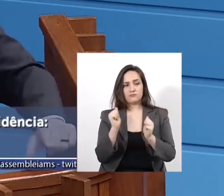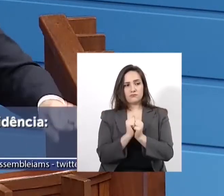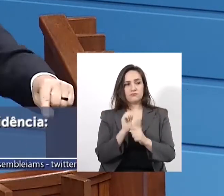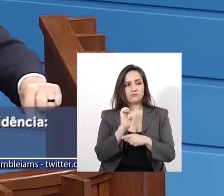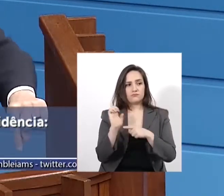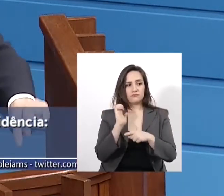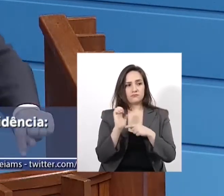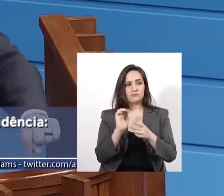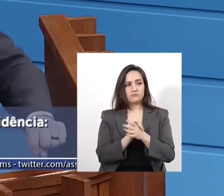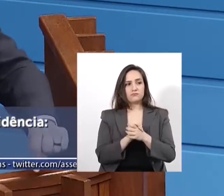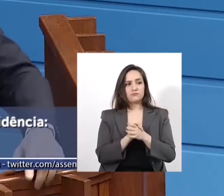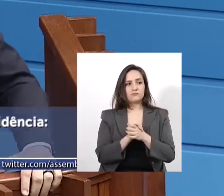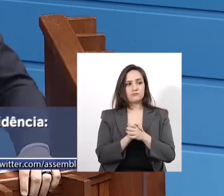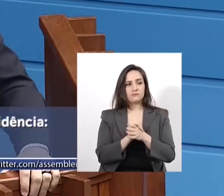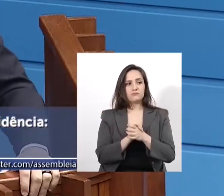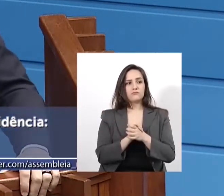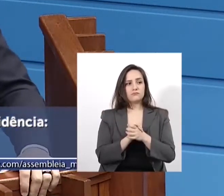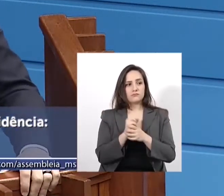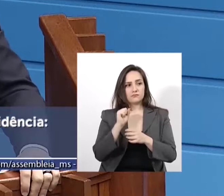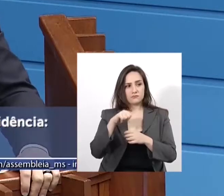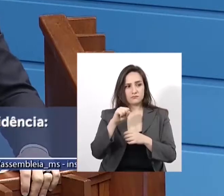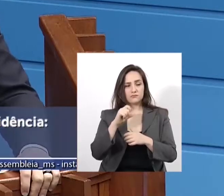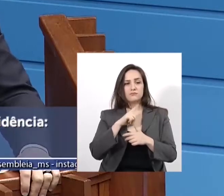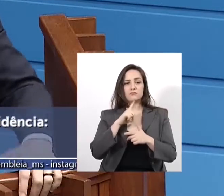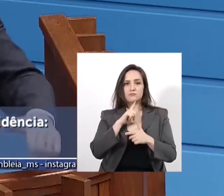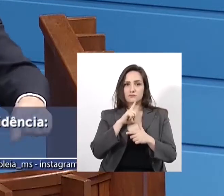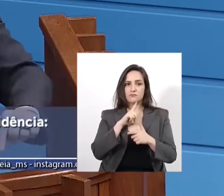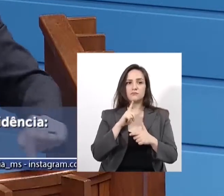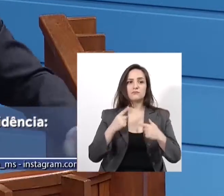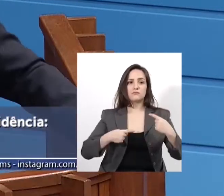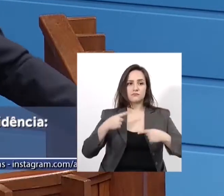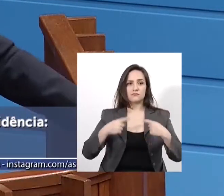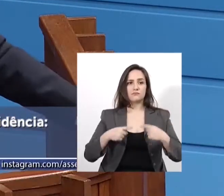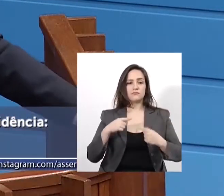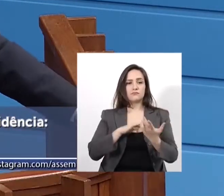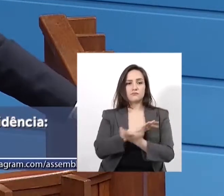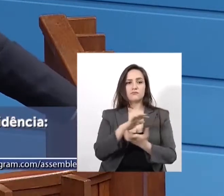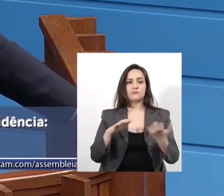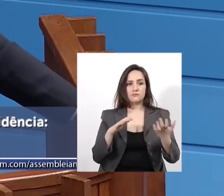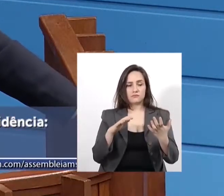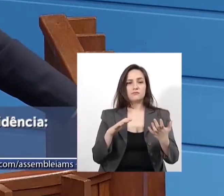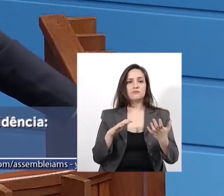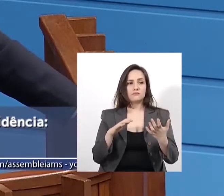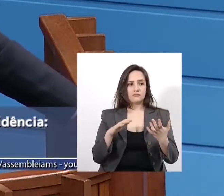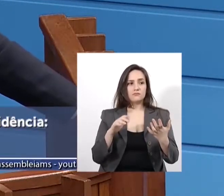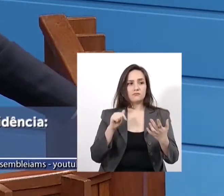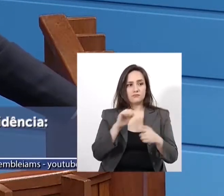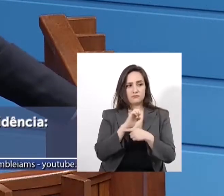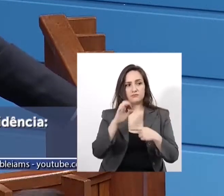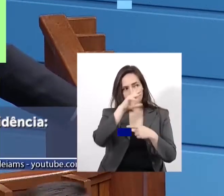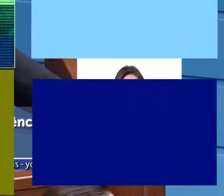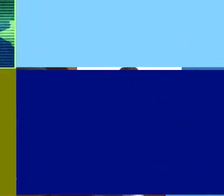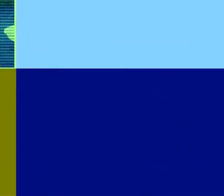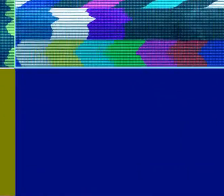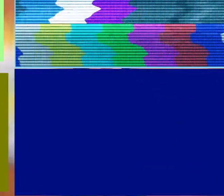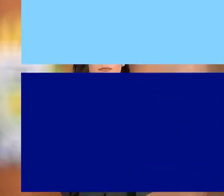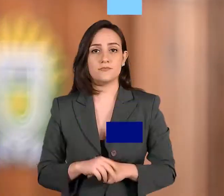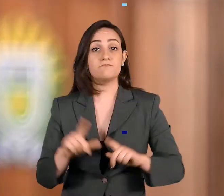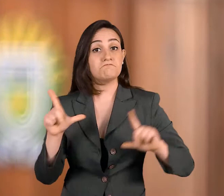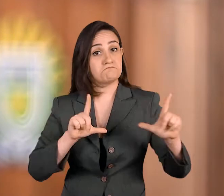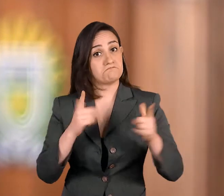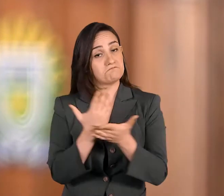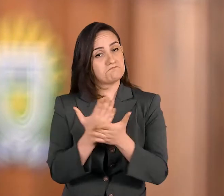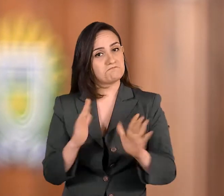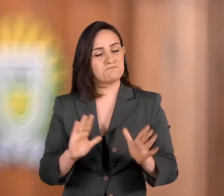a pouco nós estaremos discutindo aqui a reforma da Previdência também no estado de Mato Grosso do Sul.